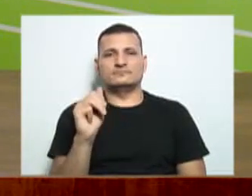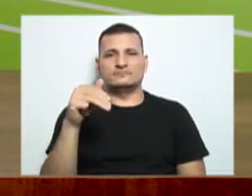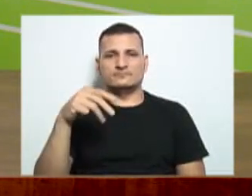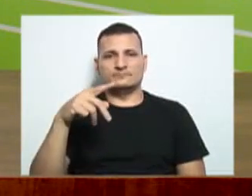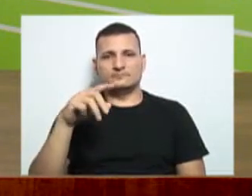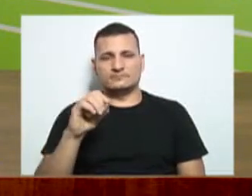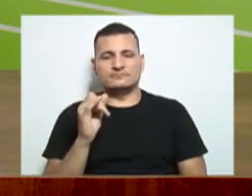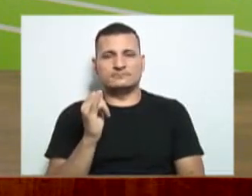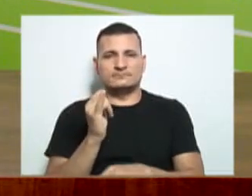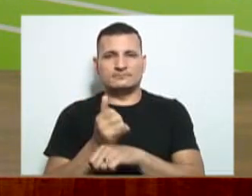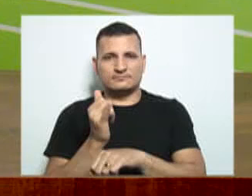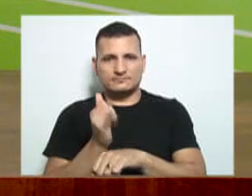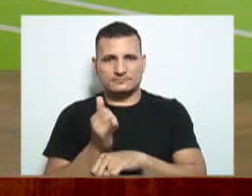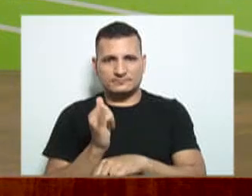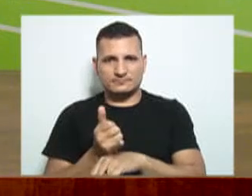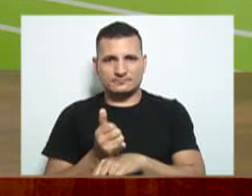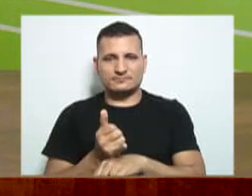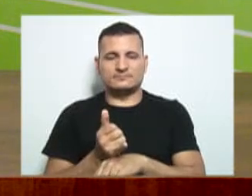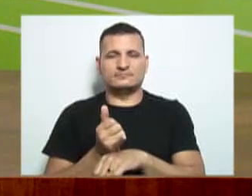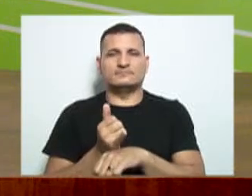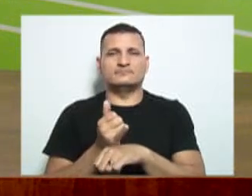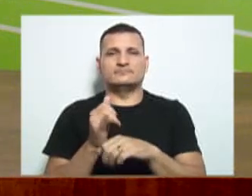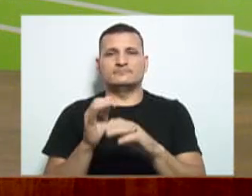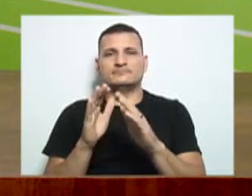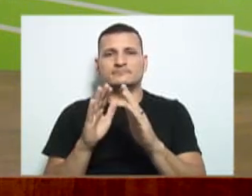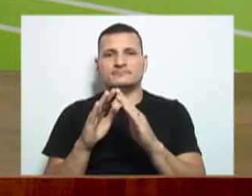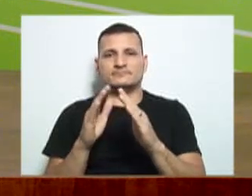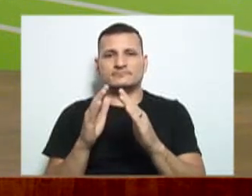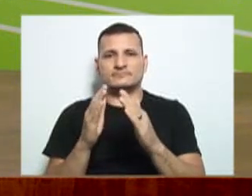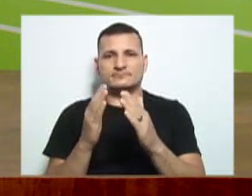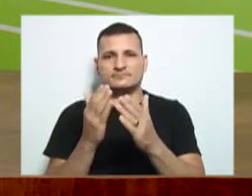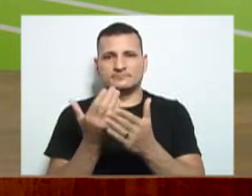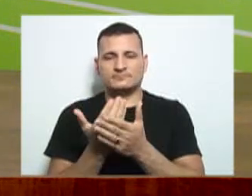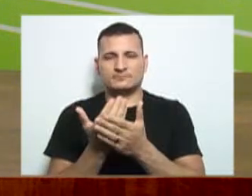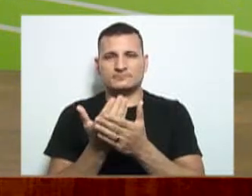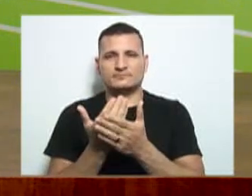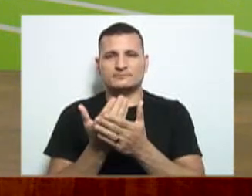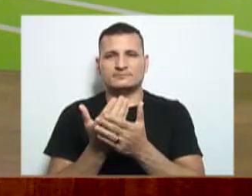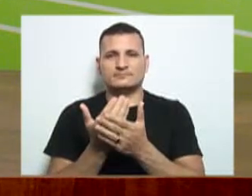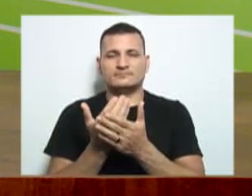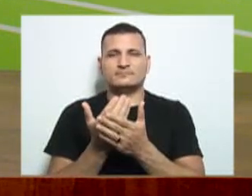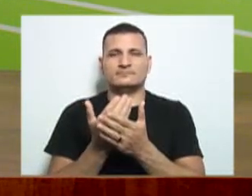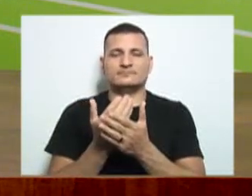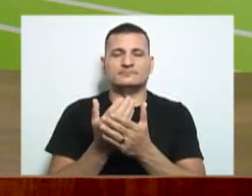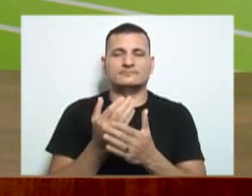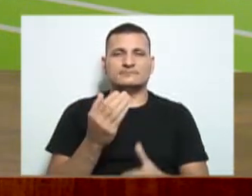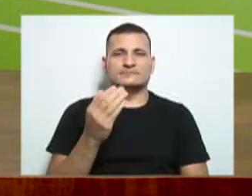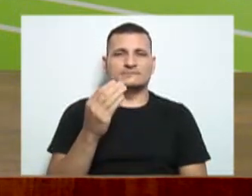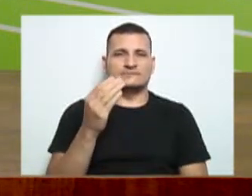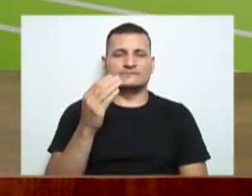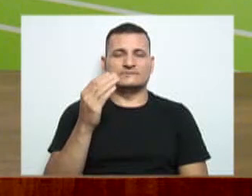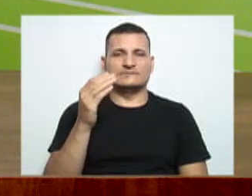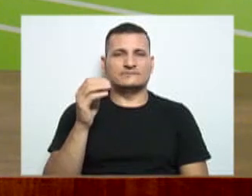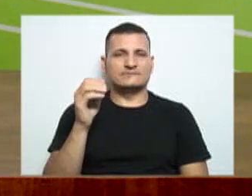os alunos da Escola 7 de Setembro, os alunos da Escola Tubarão.